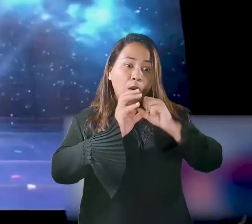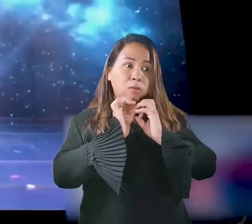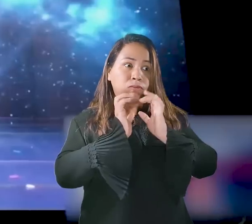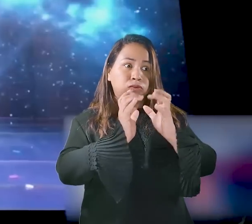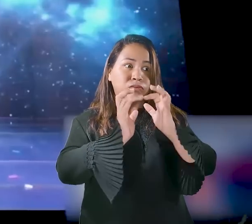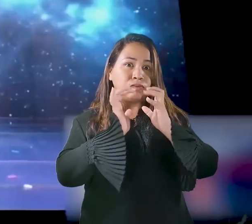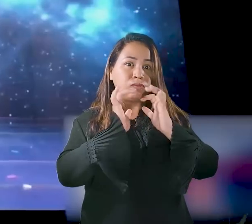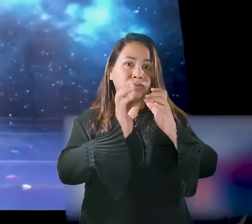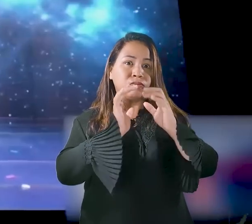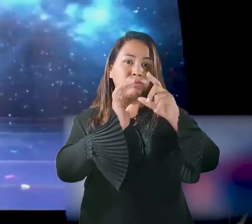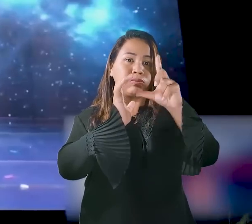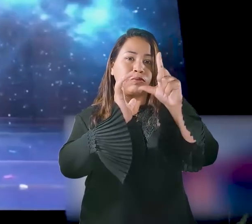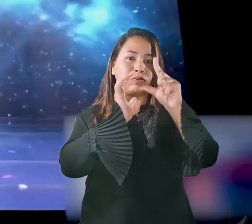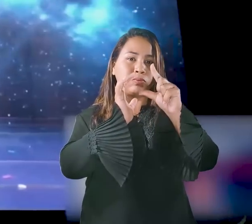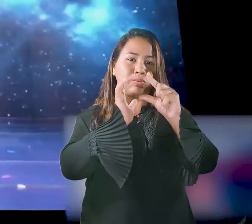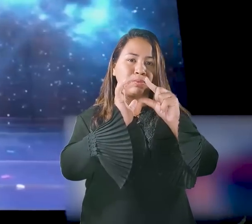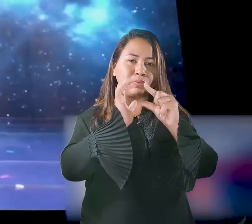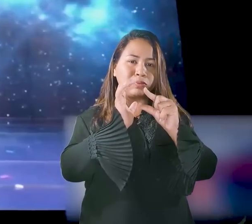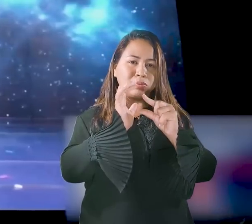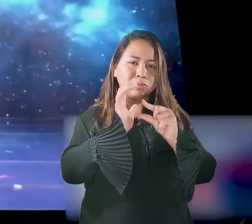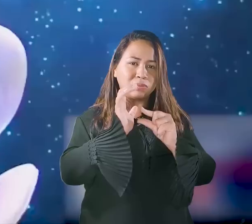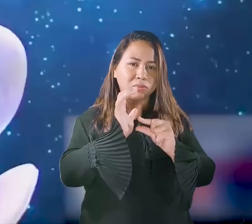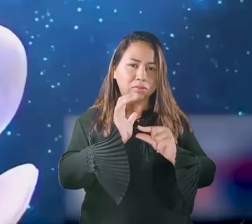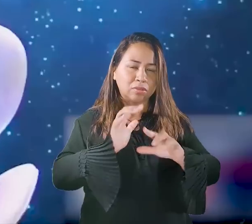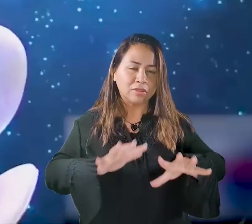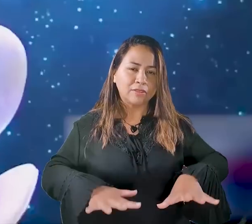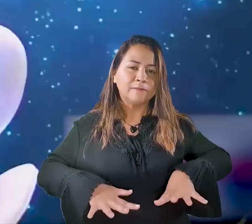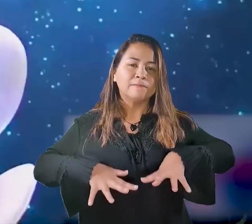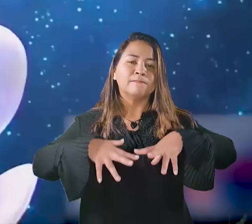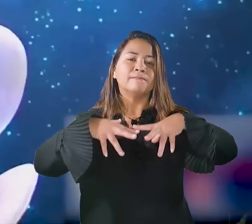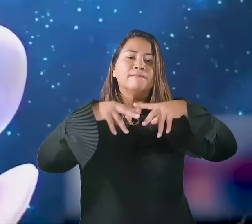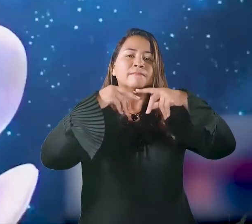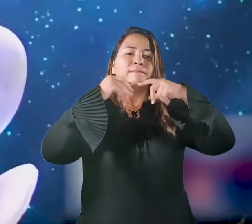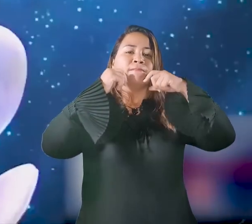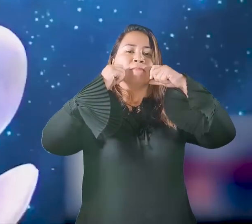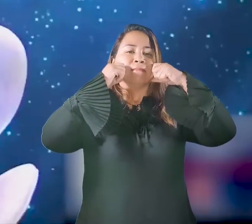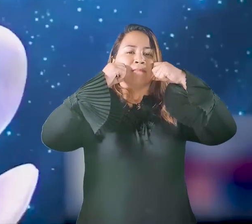nariz. Isso. Mão de novo. Inspira.